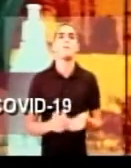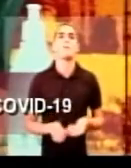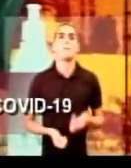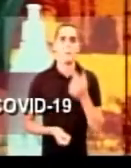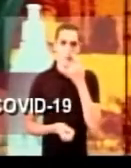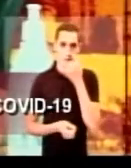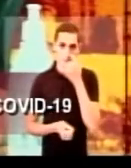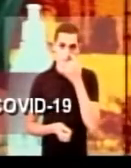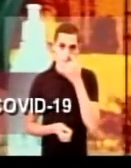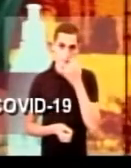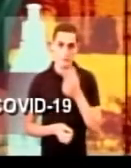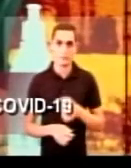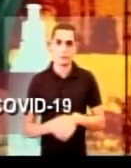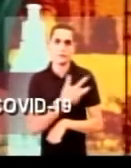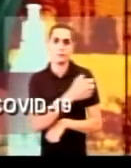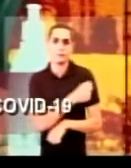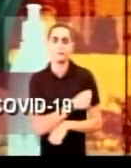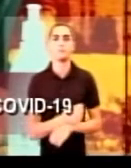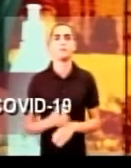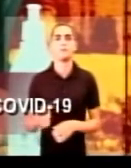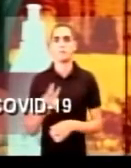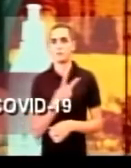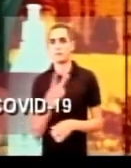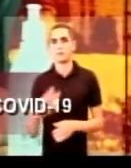idosos e trabalhadores da saúde. Pode passar?